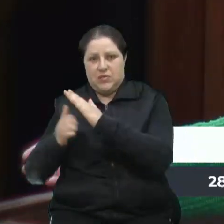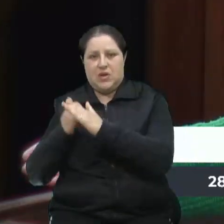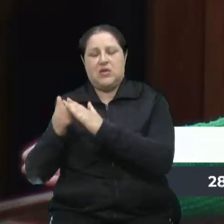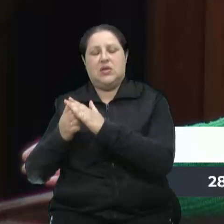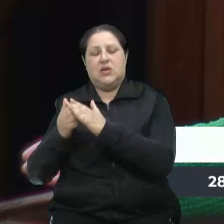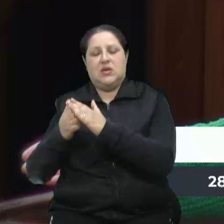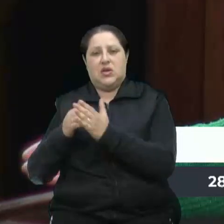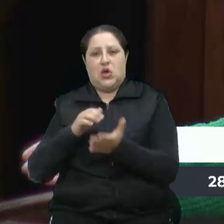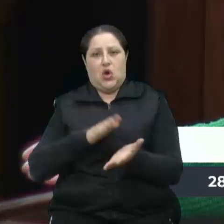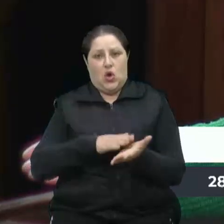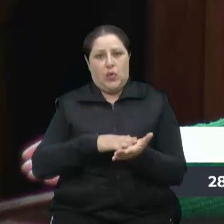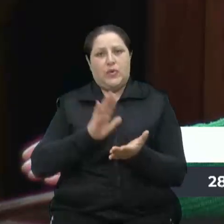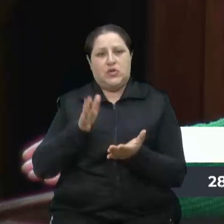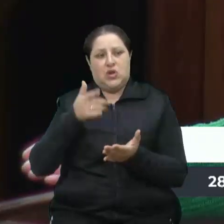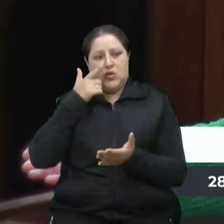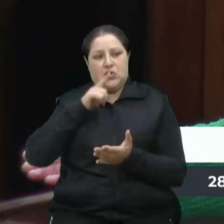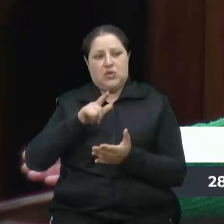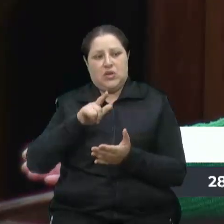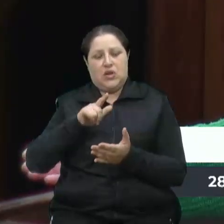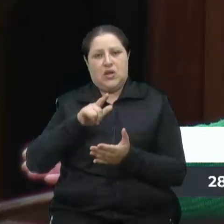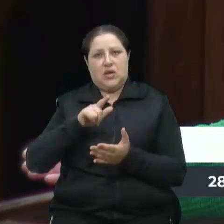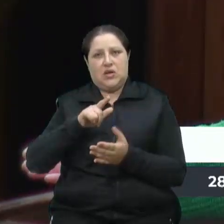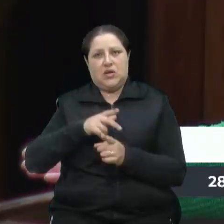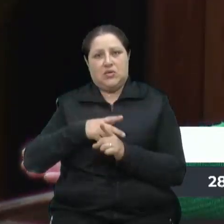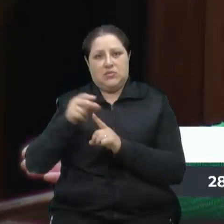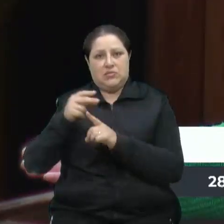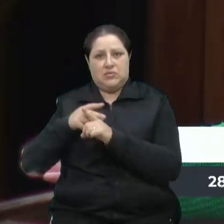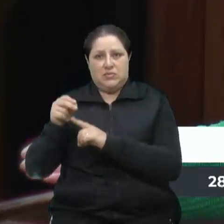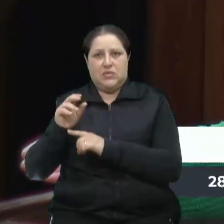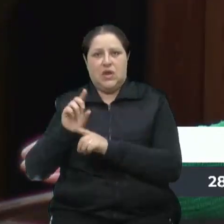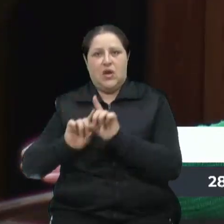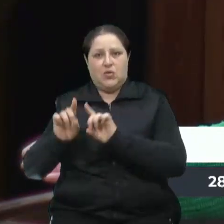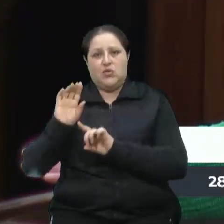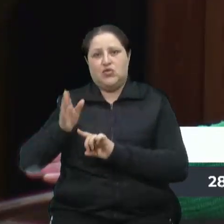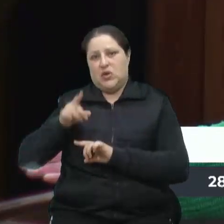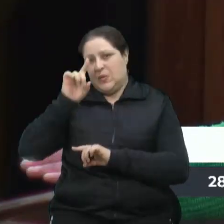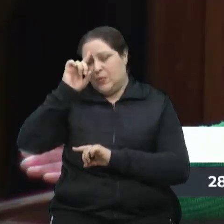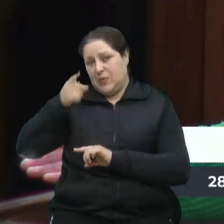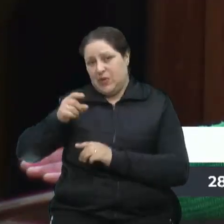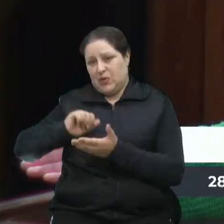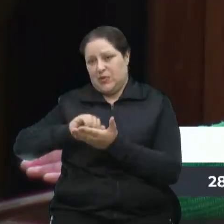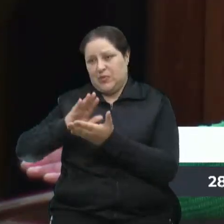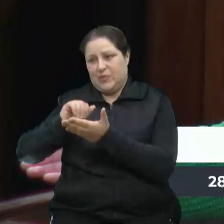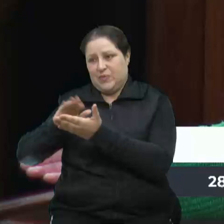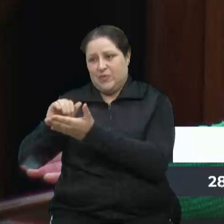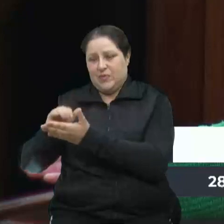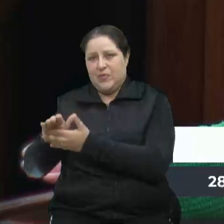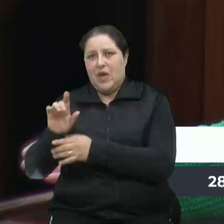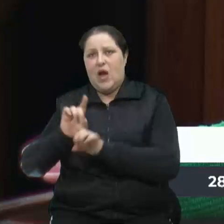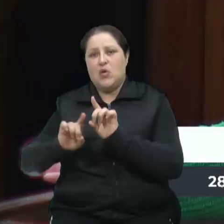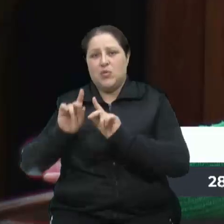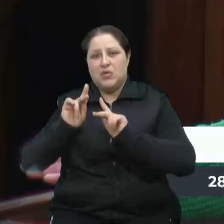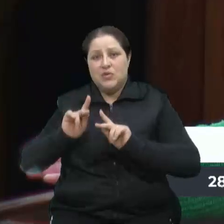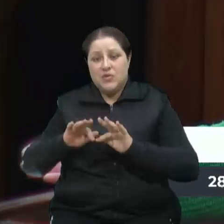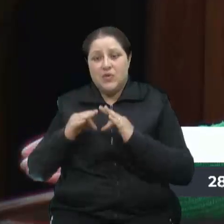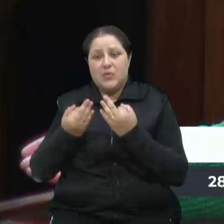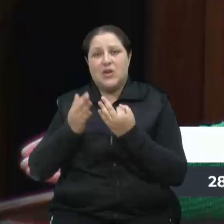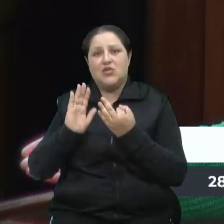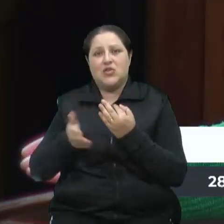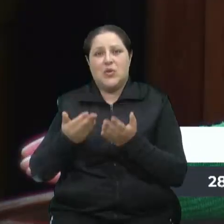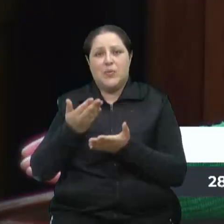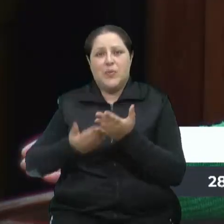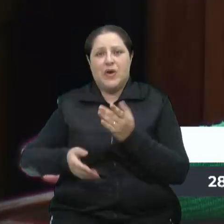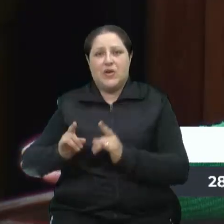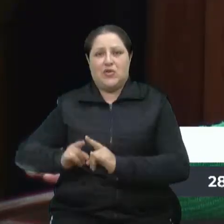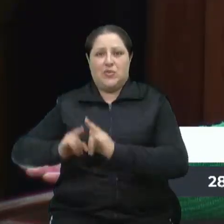algumas ações. Algumas ordens de despejo já foram realizadas. Algumas famílias já perderam seu imóvel. É